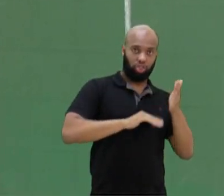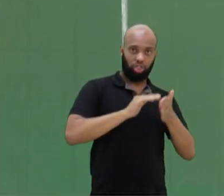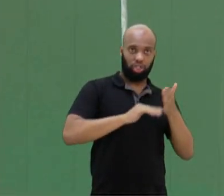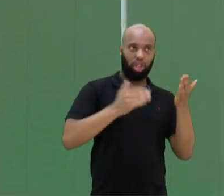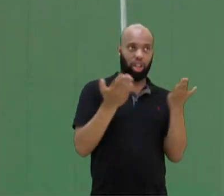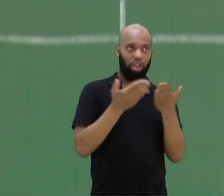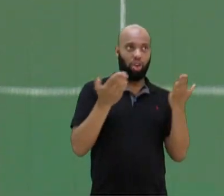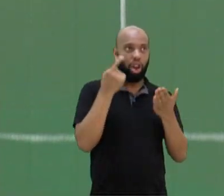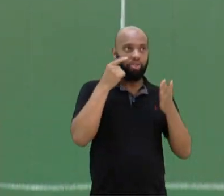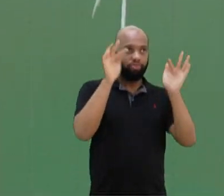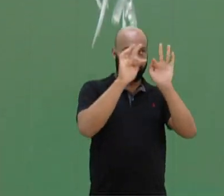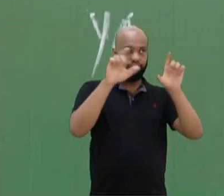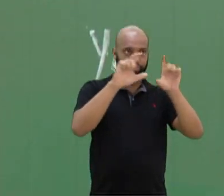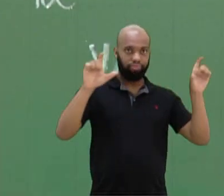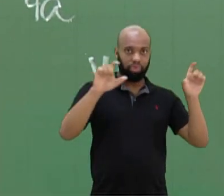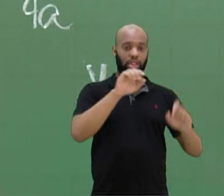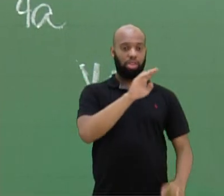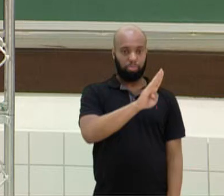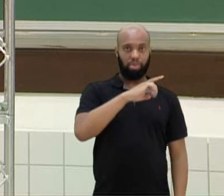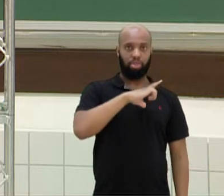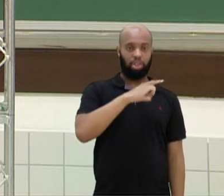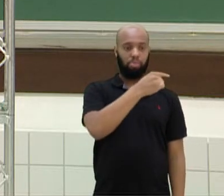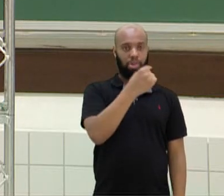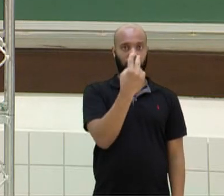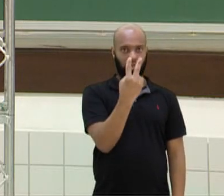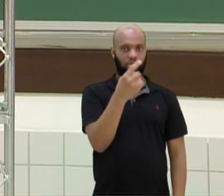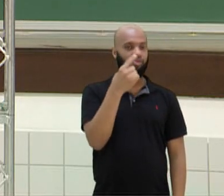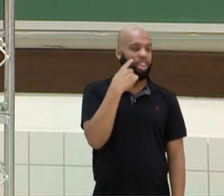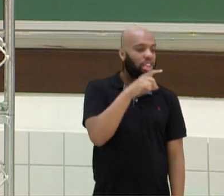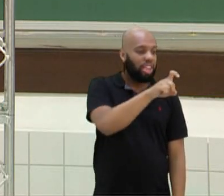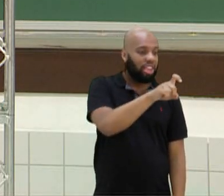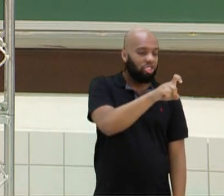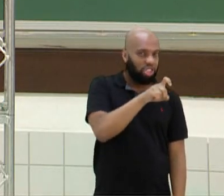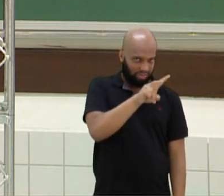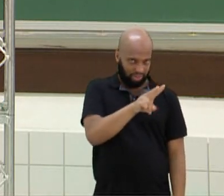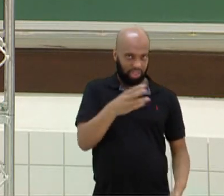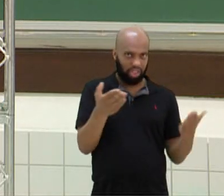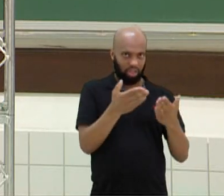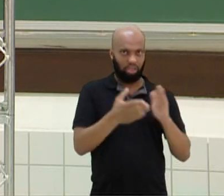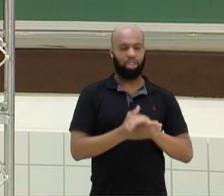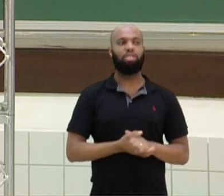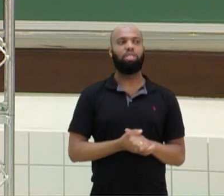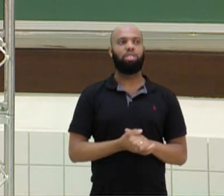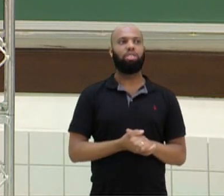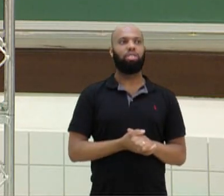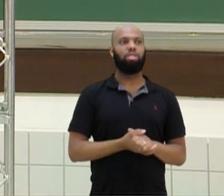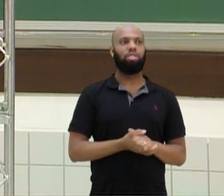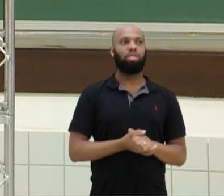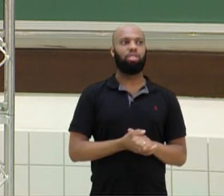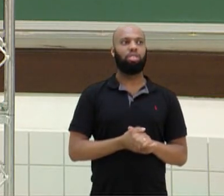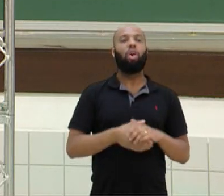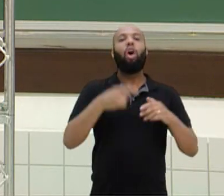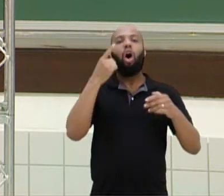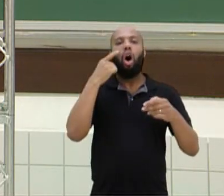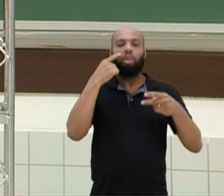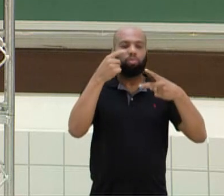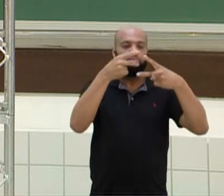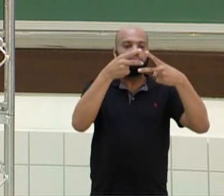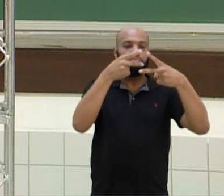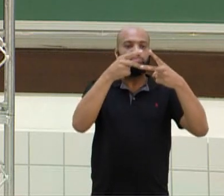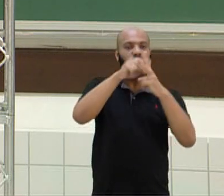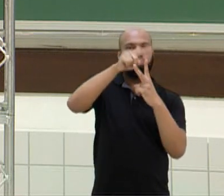E 4 vezes 1 vezes 1 também são 4. E 4 menos 4 dá 0. O valor de delta aqui é 0. Significa que tem